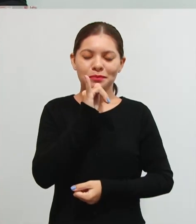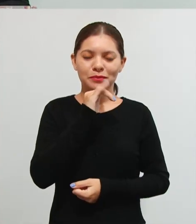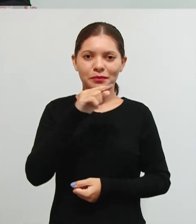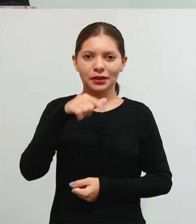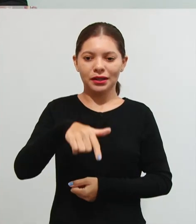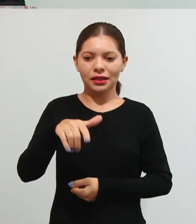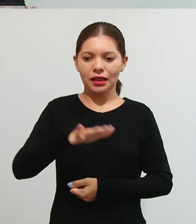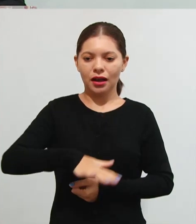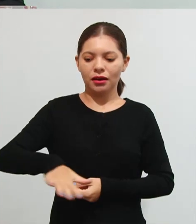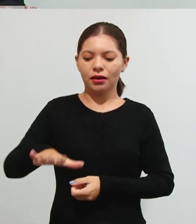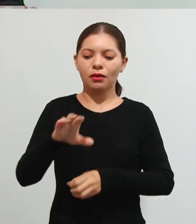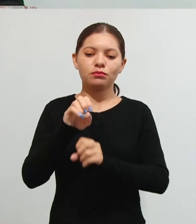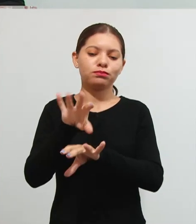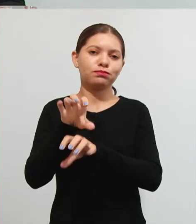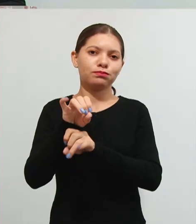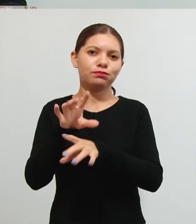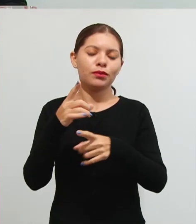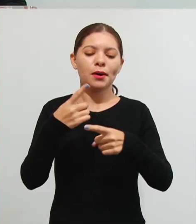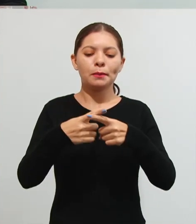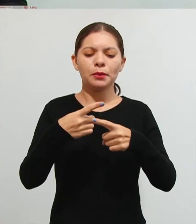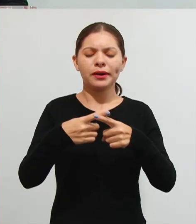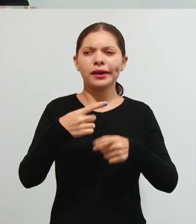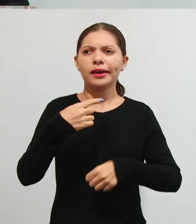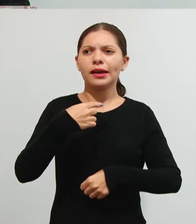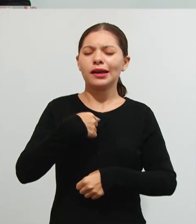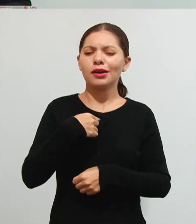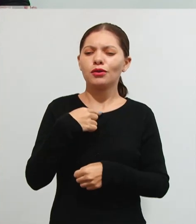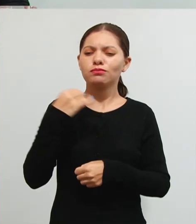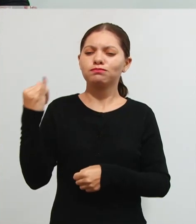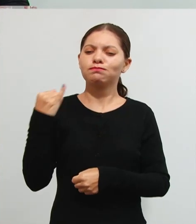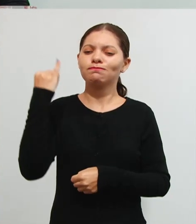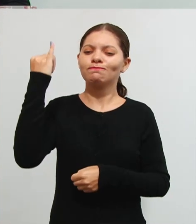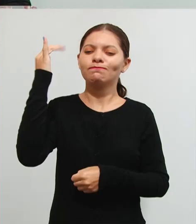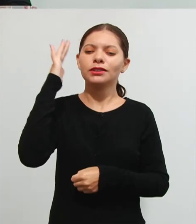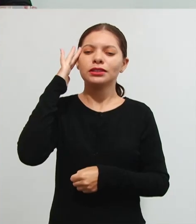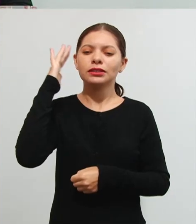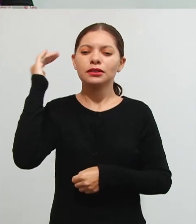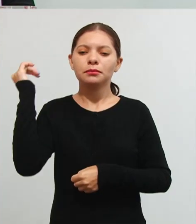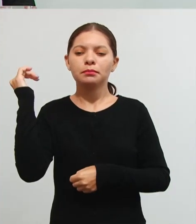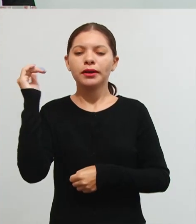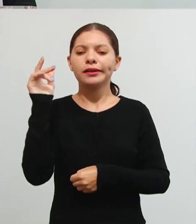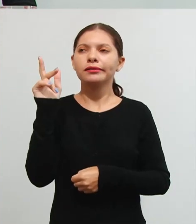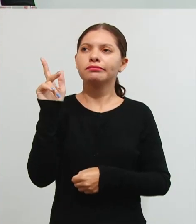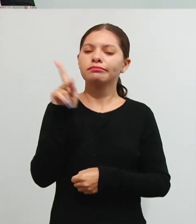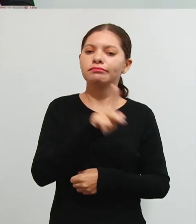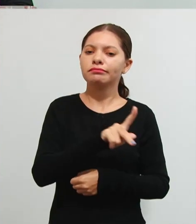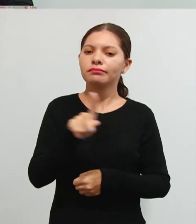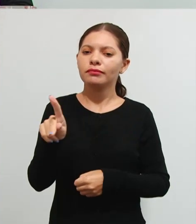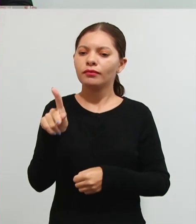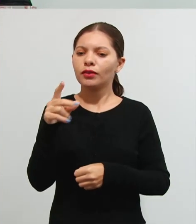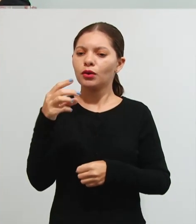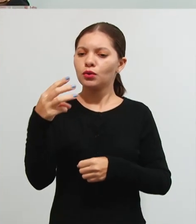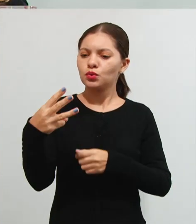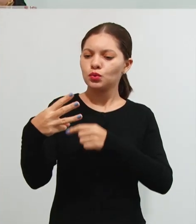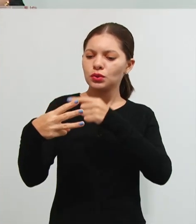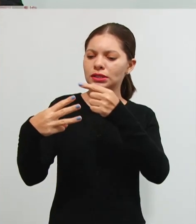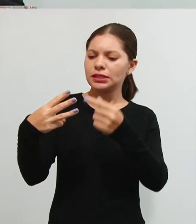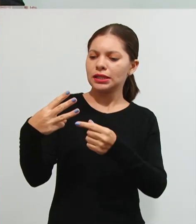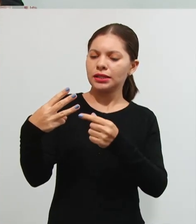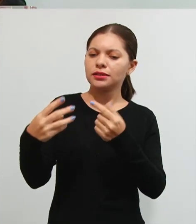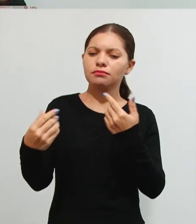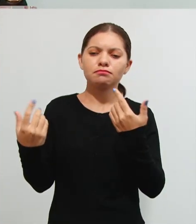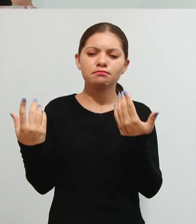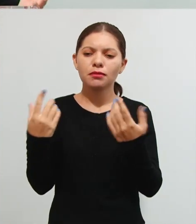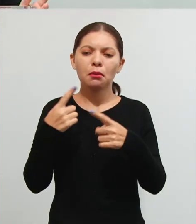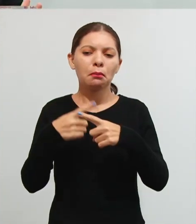que é importante eu saber, né, eu como professora, saber esses níveis? Não quer dizer que nós